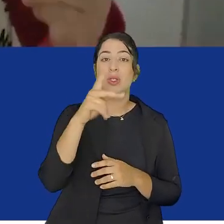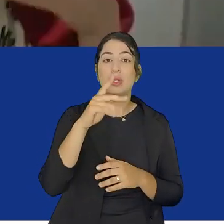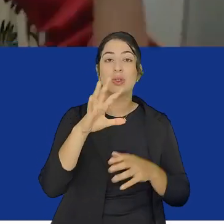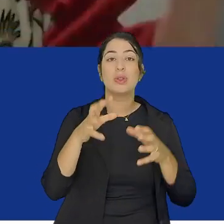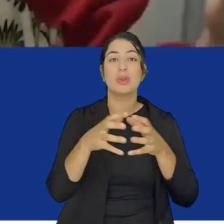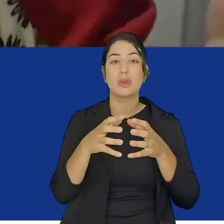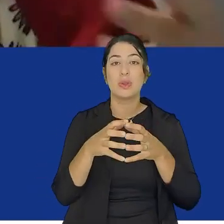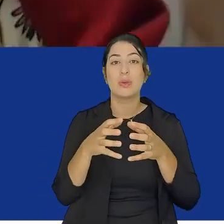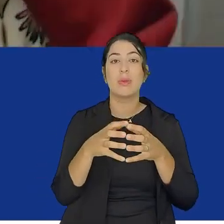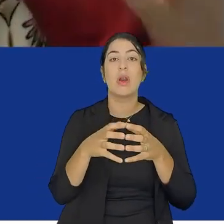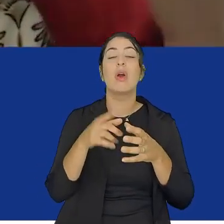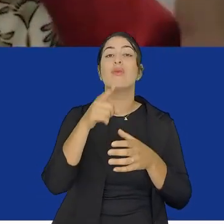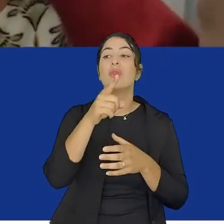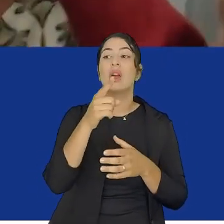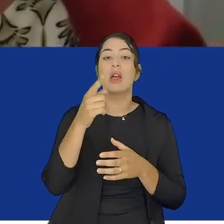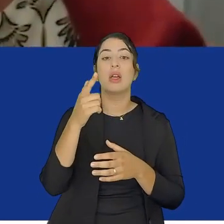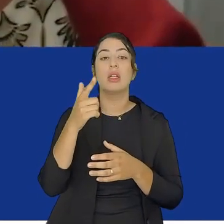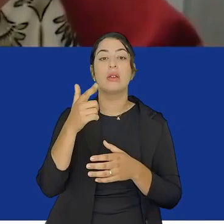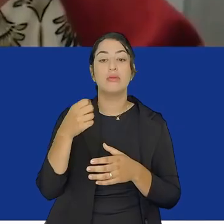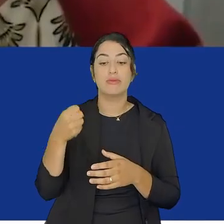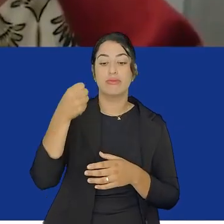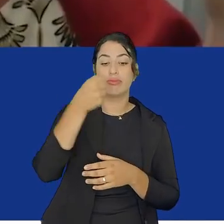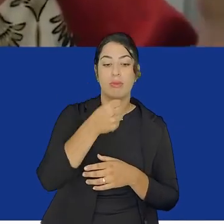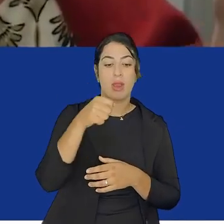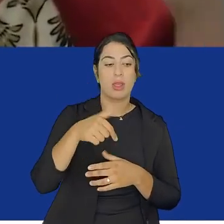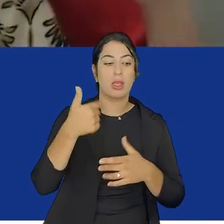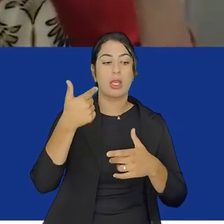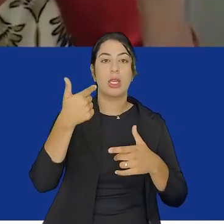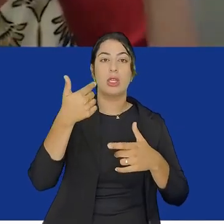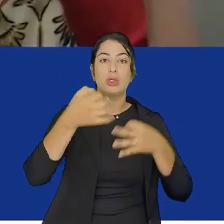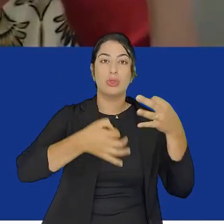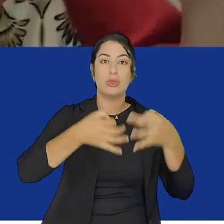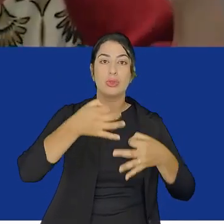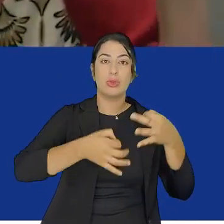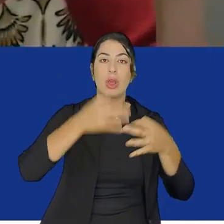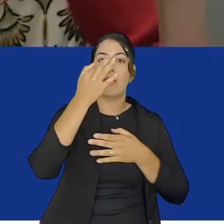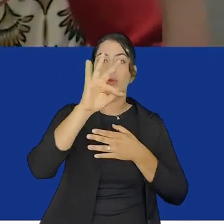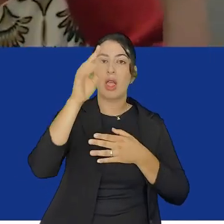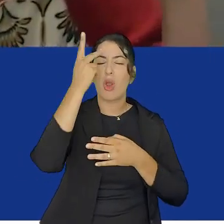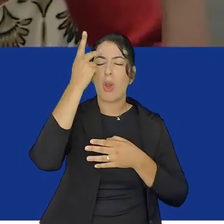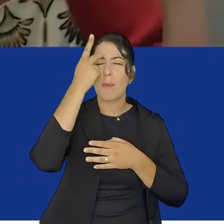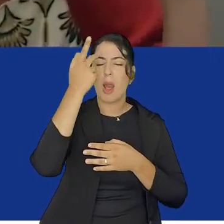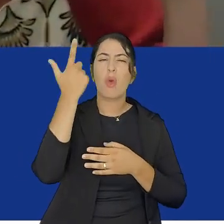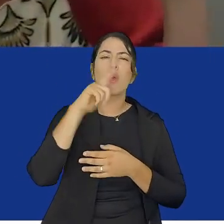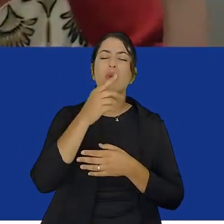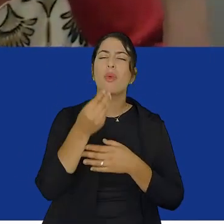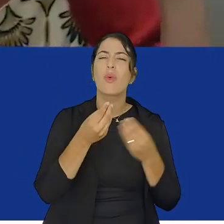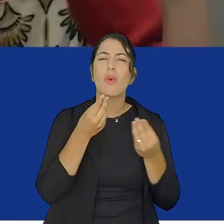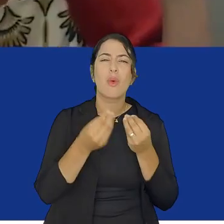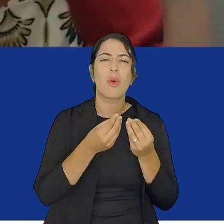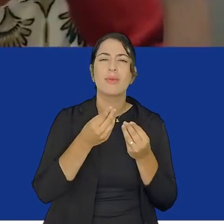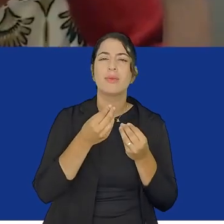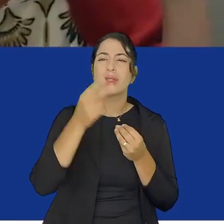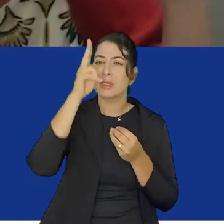equipe como foi que você veio parar aqui na Justiça Federal de São Paulo. Conte a sua história.